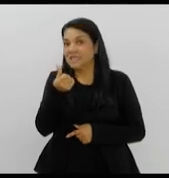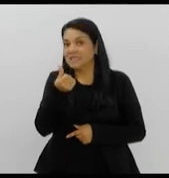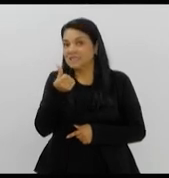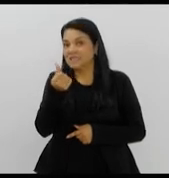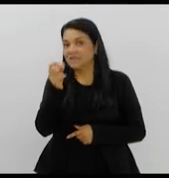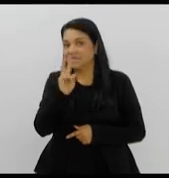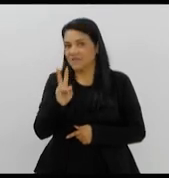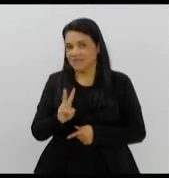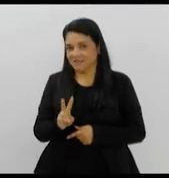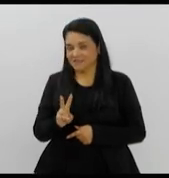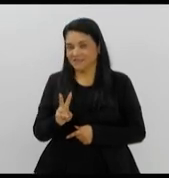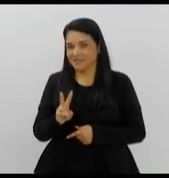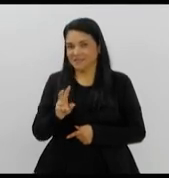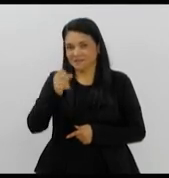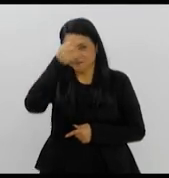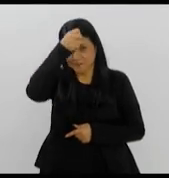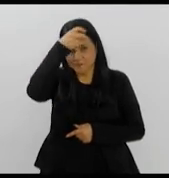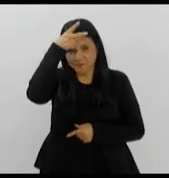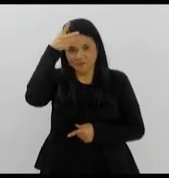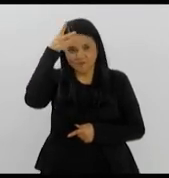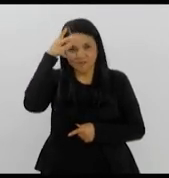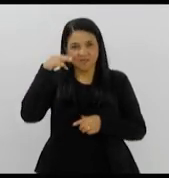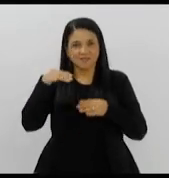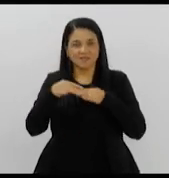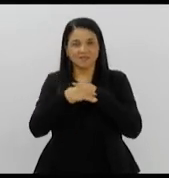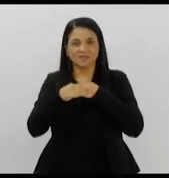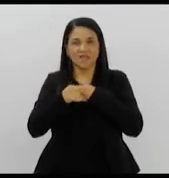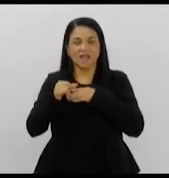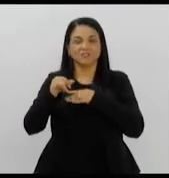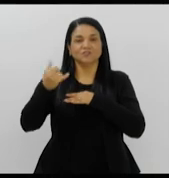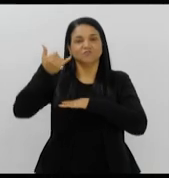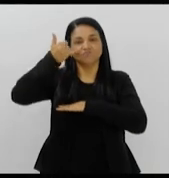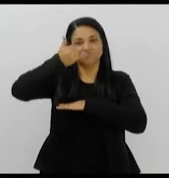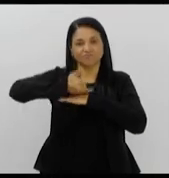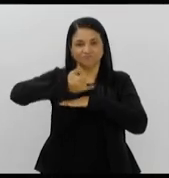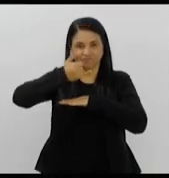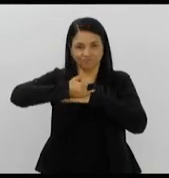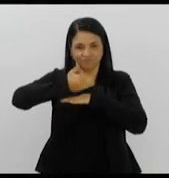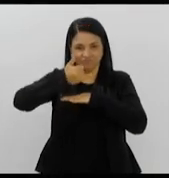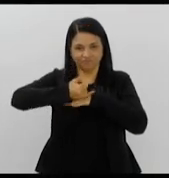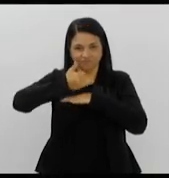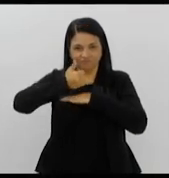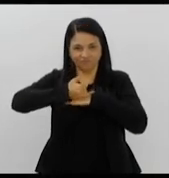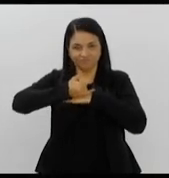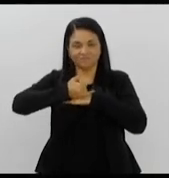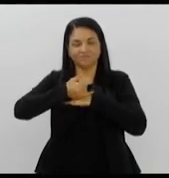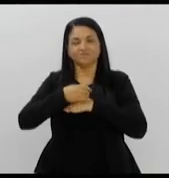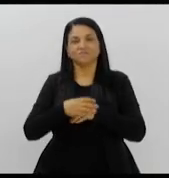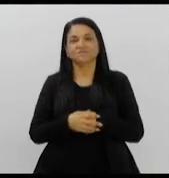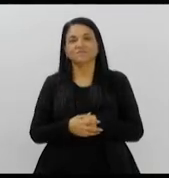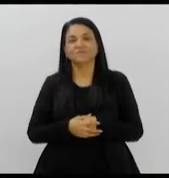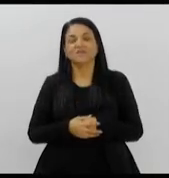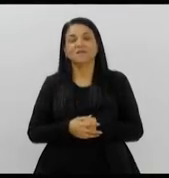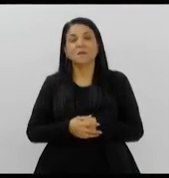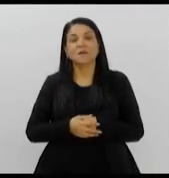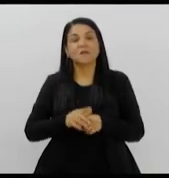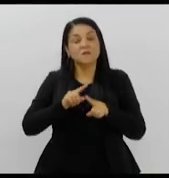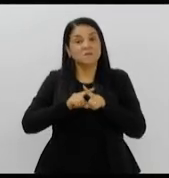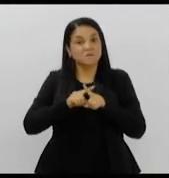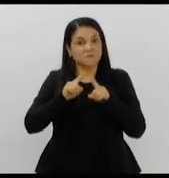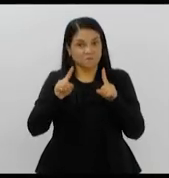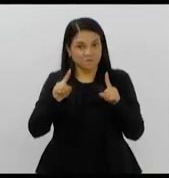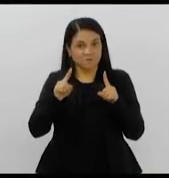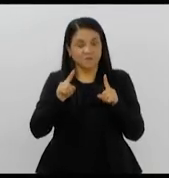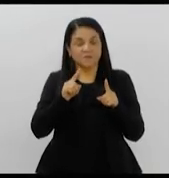prefeito da cidade do Aço de Volta Redonda. Mas